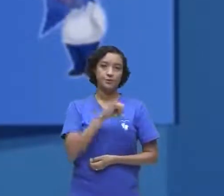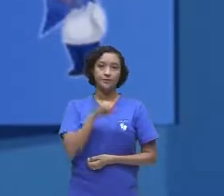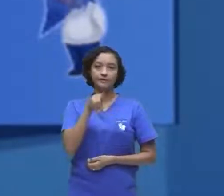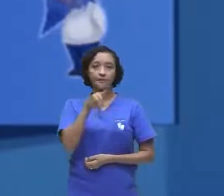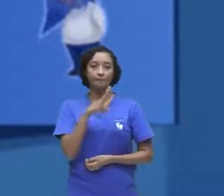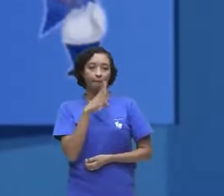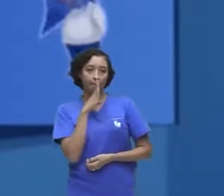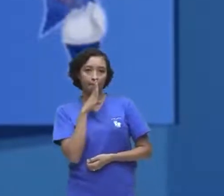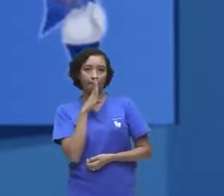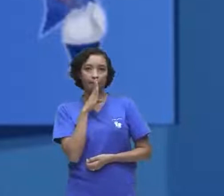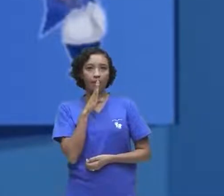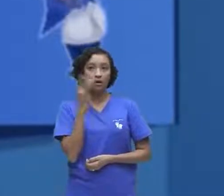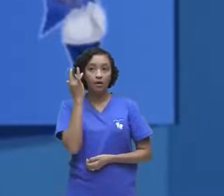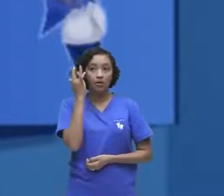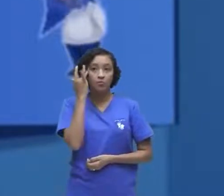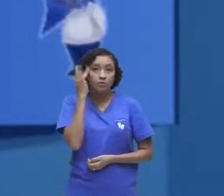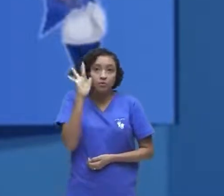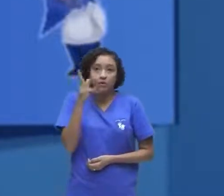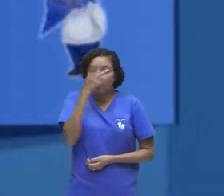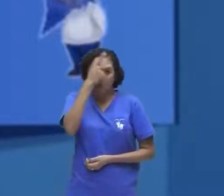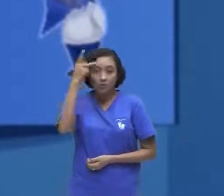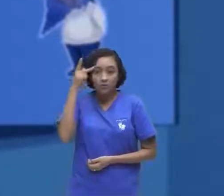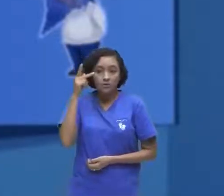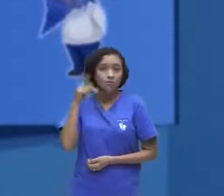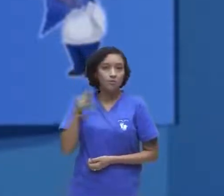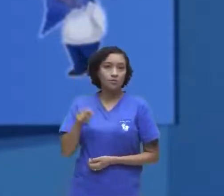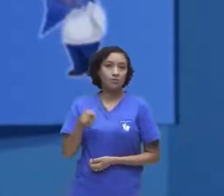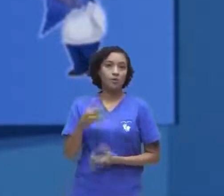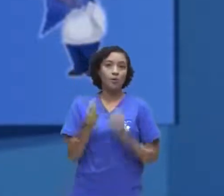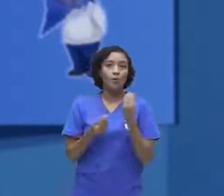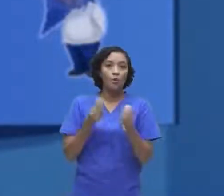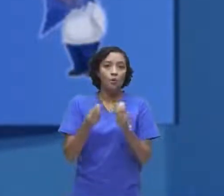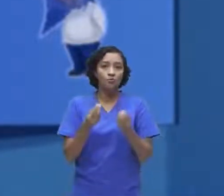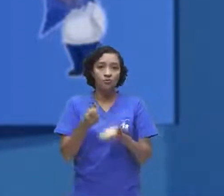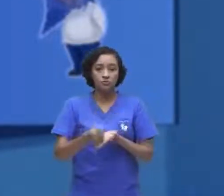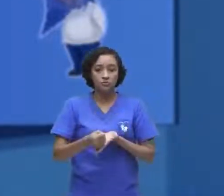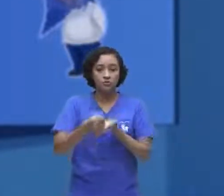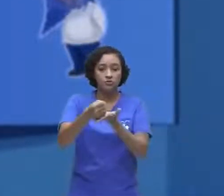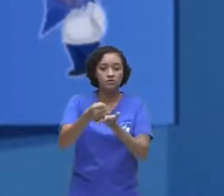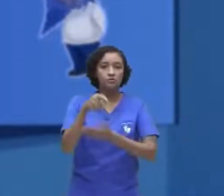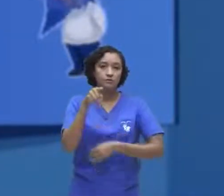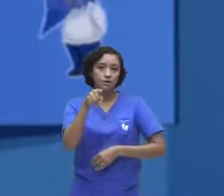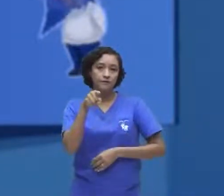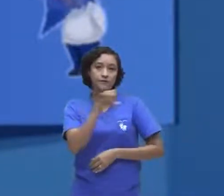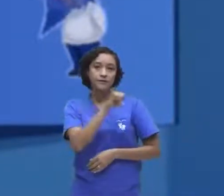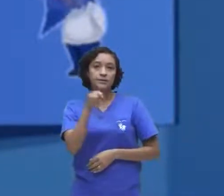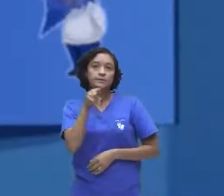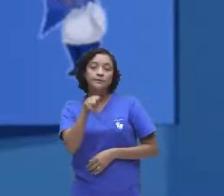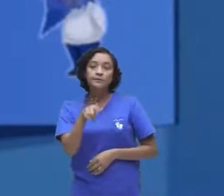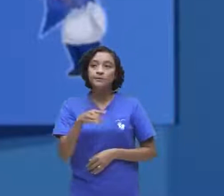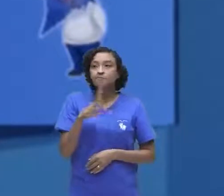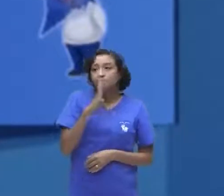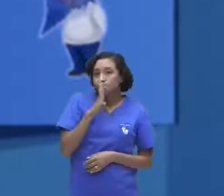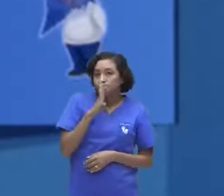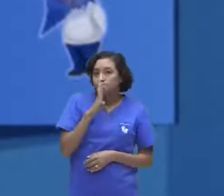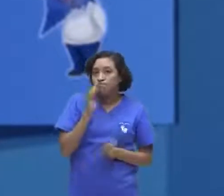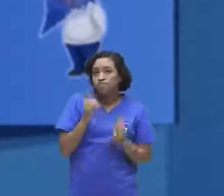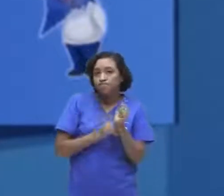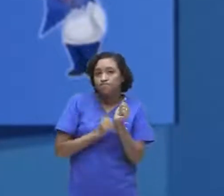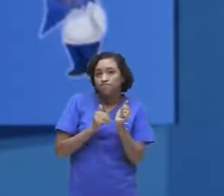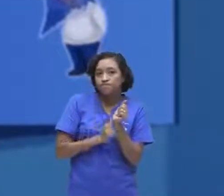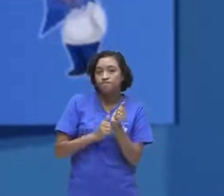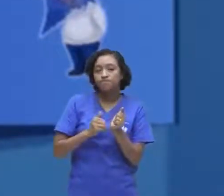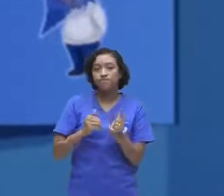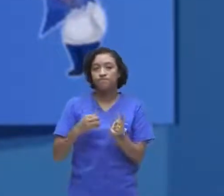não dizer, entendeu? Então, como que o outro vai te ajudar se você não diz o que você está sentindo? Então, a gente tem que